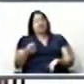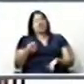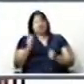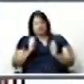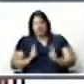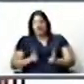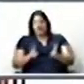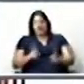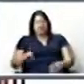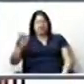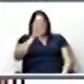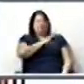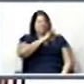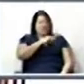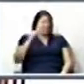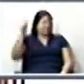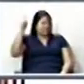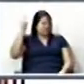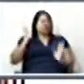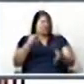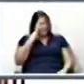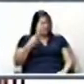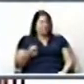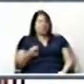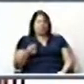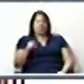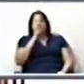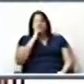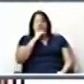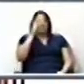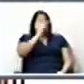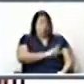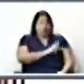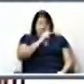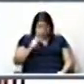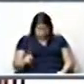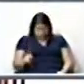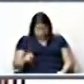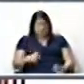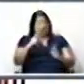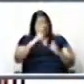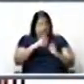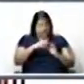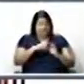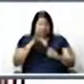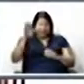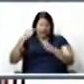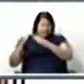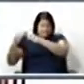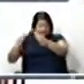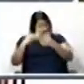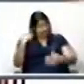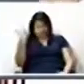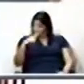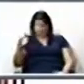polícia. Não há médicos na periferia de São Paulo, como não há professores. A gente tem que fazer um sacrifício, às vezes, para deixar